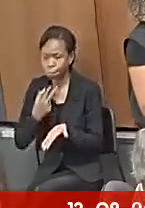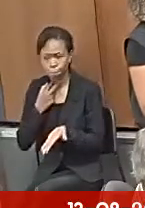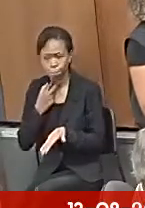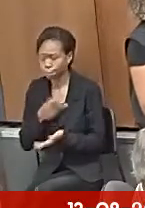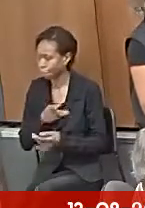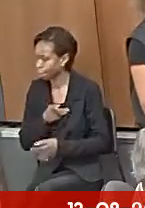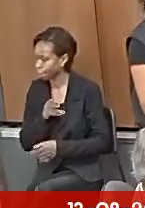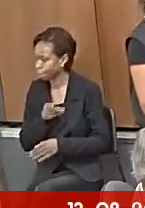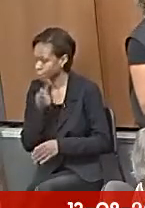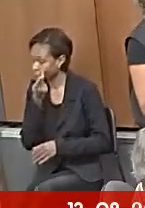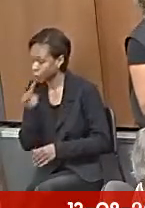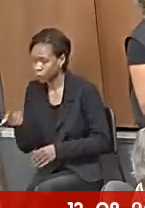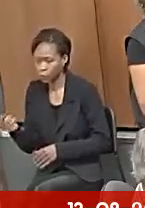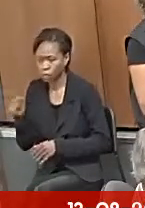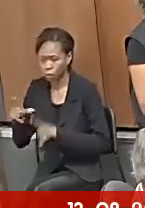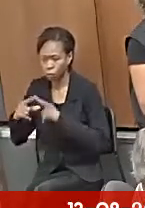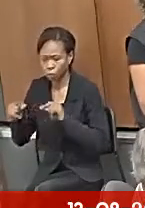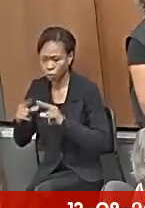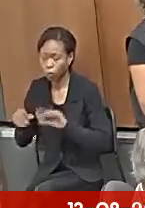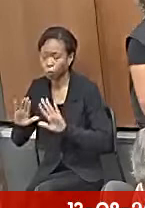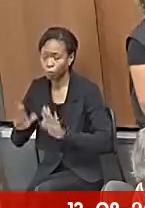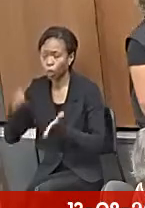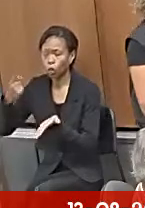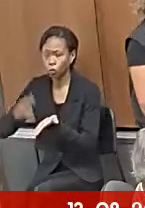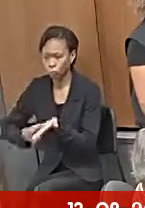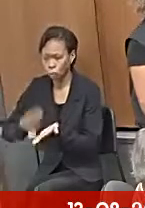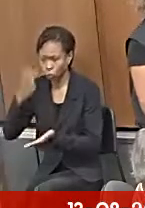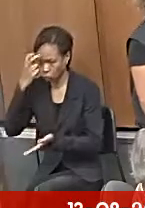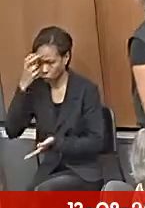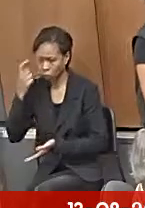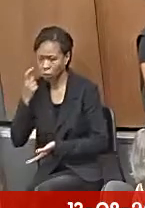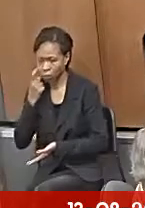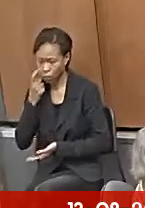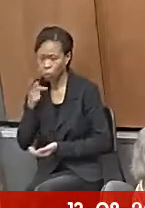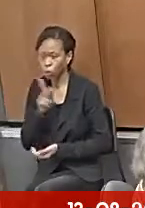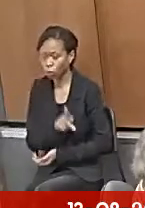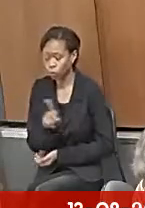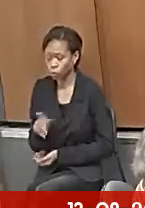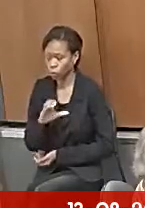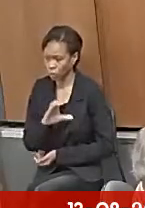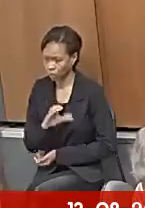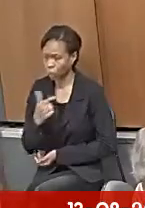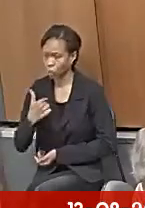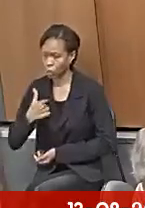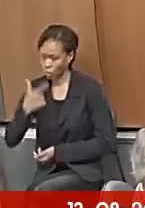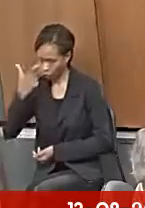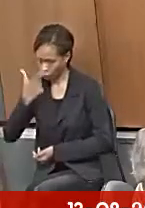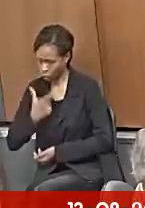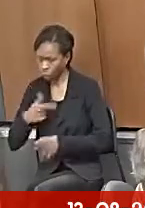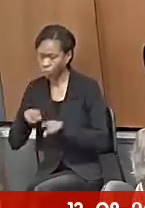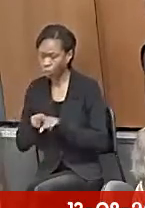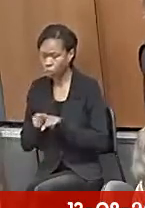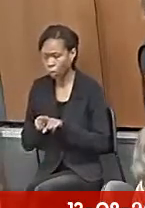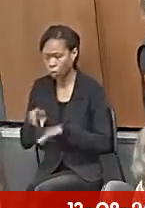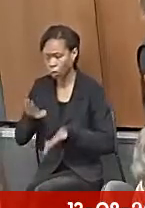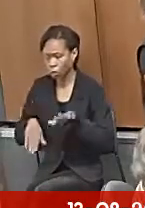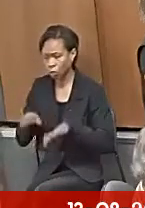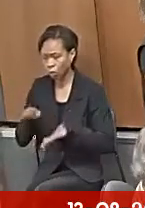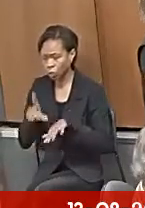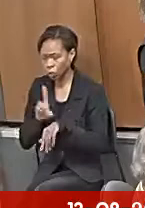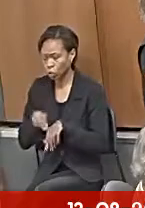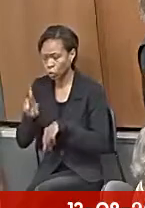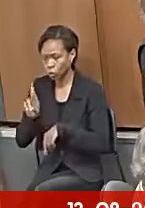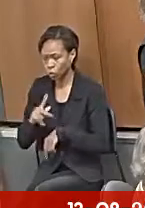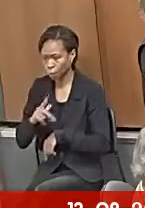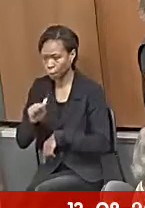não poderá então a gente confirma as idas zé guilherme professor cleiton minha e investidor paulo vai para